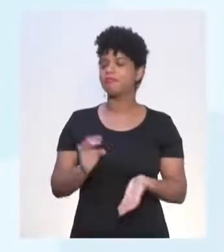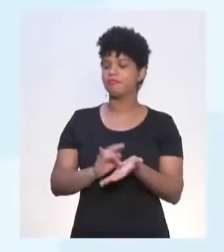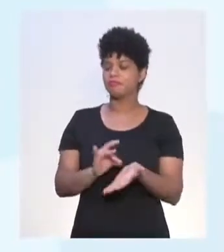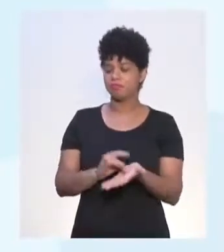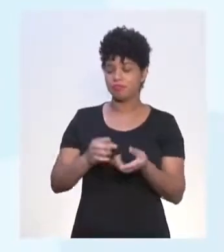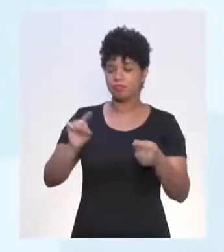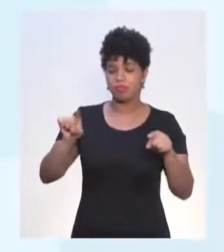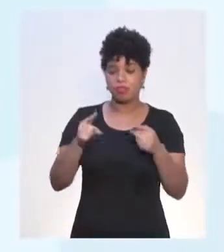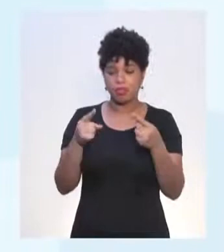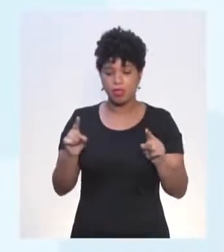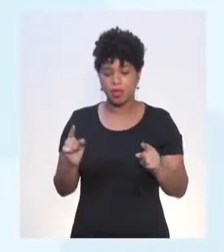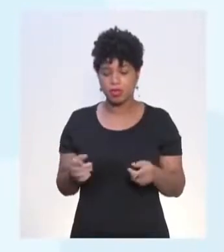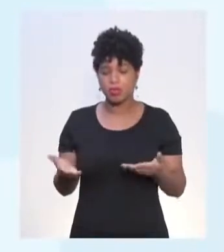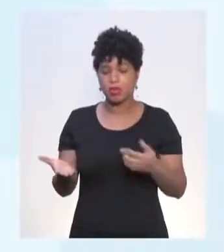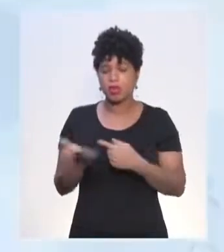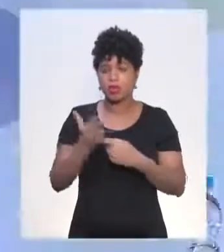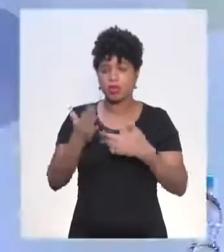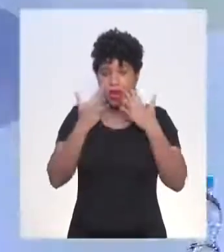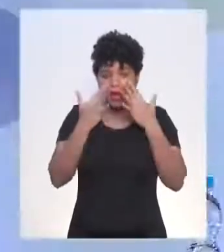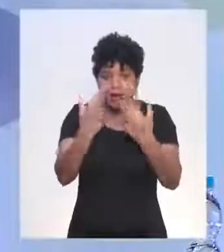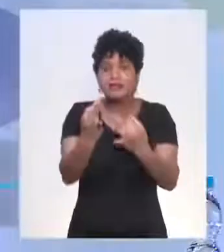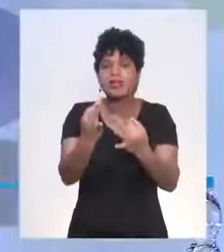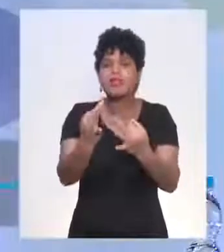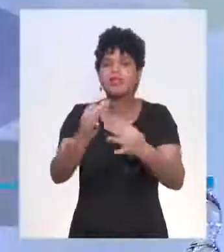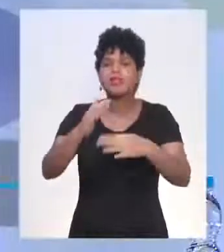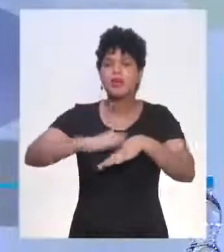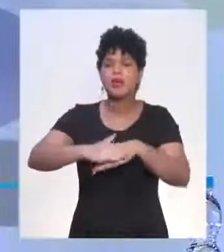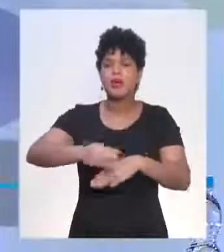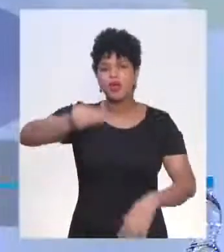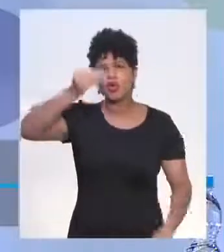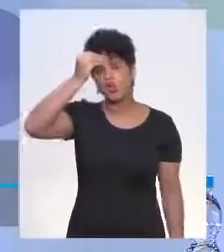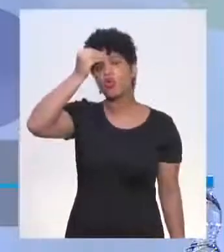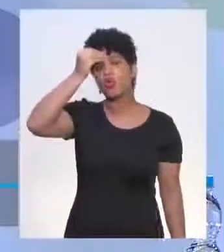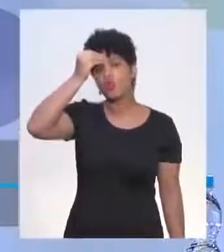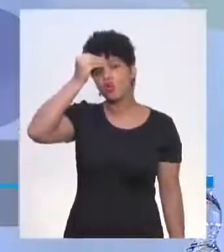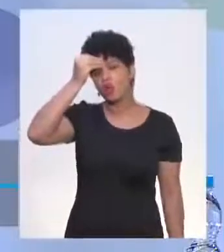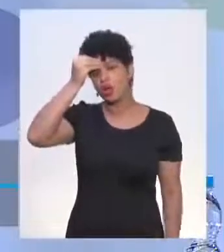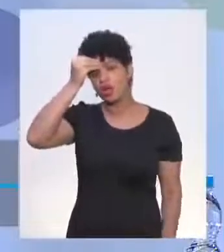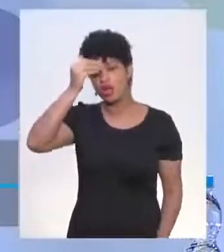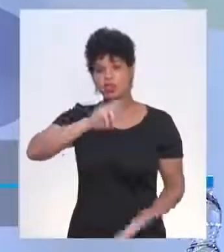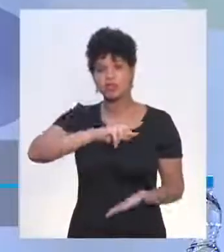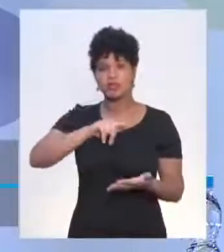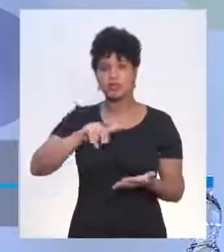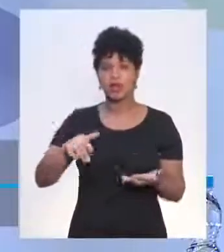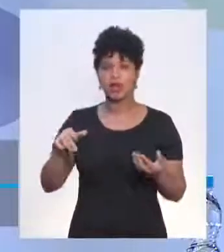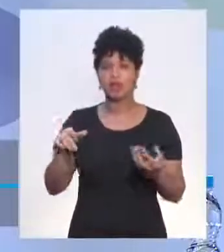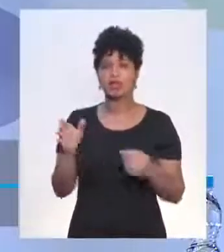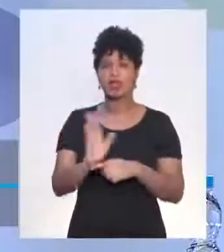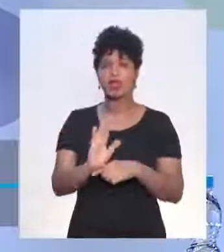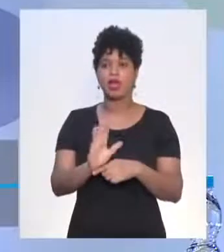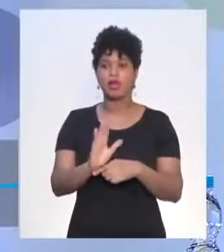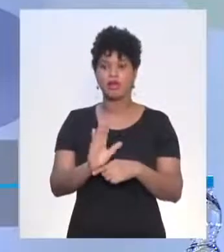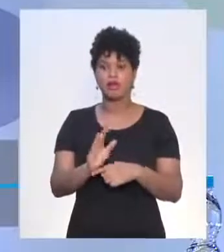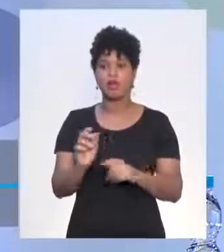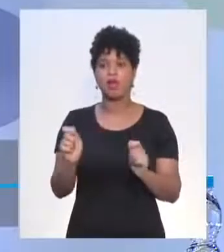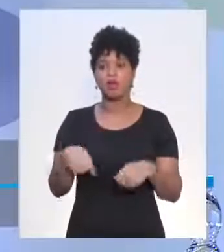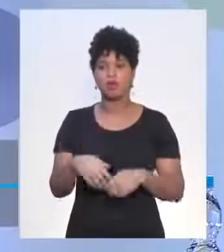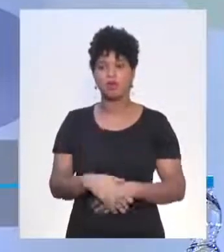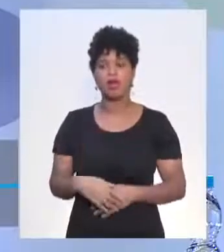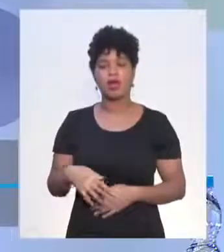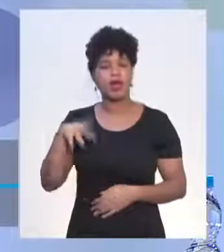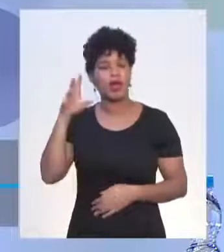serve para chamar atenção para a gente guardar na memória muitos filmes épicos aí quando a gente pode